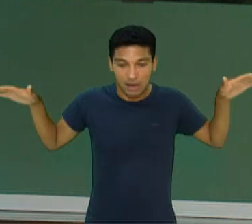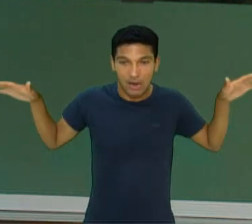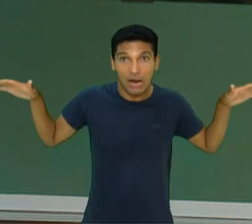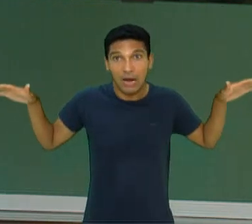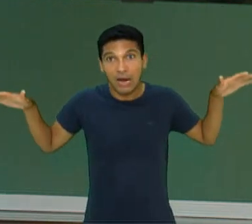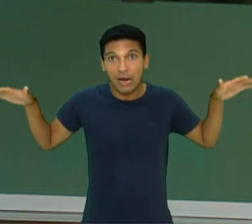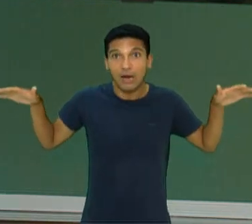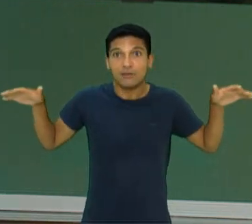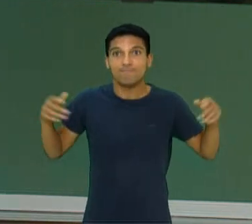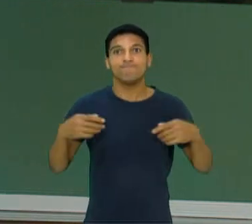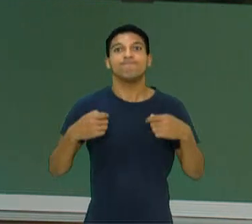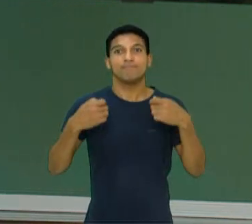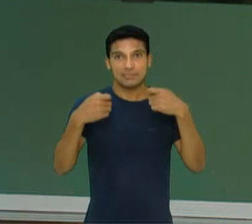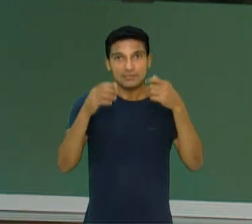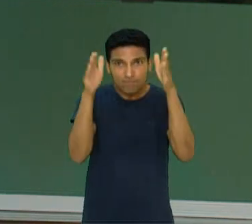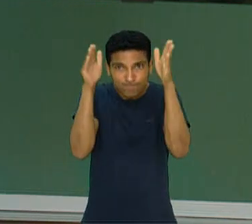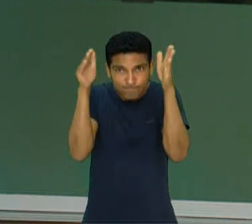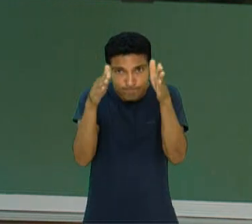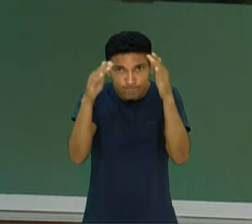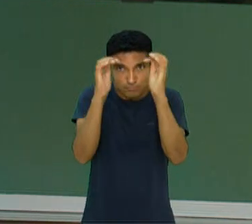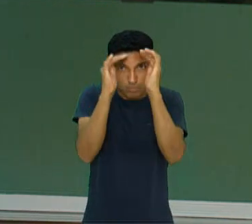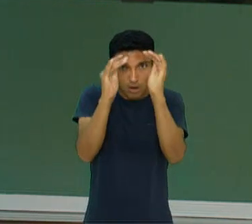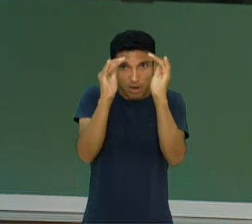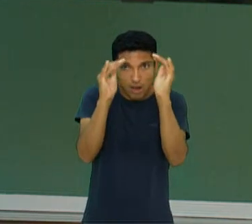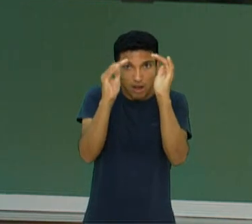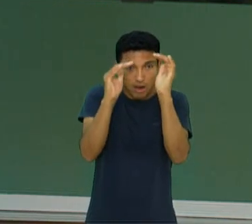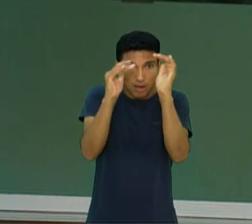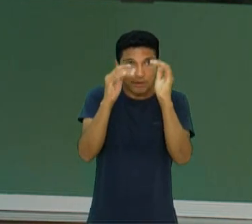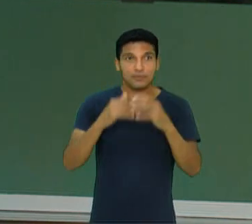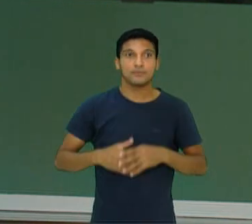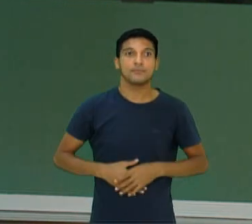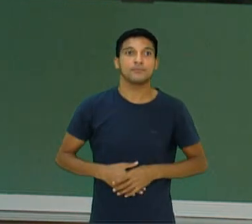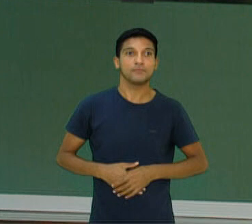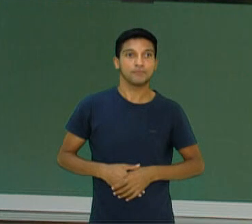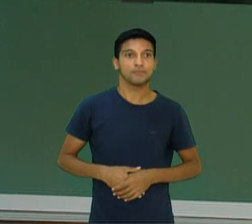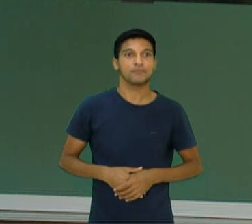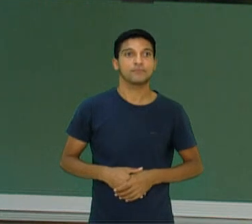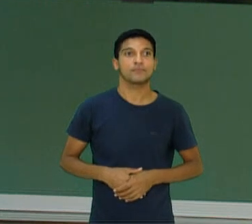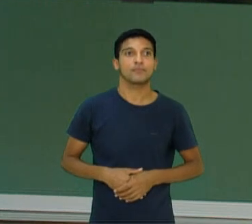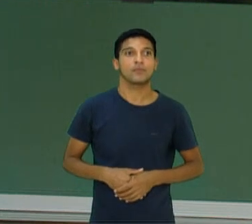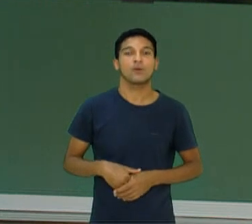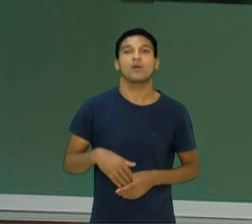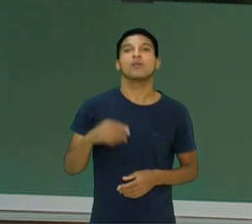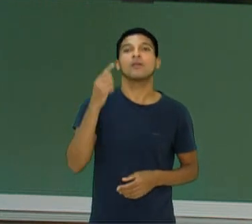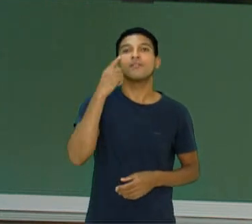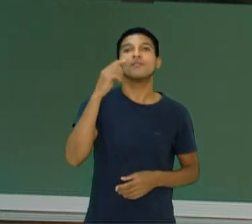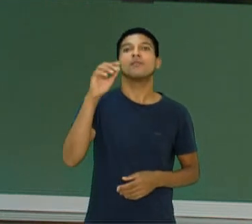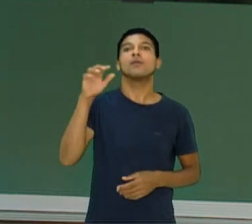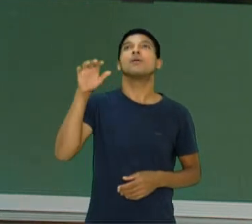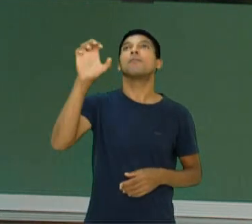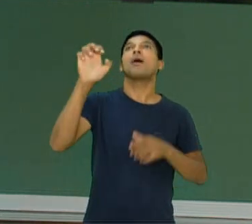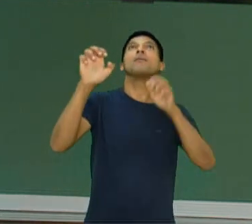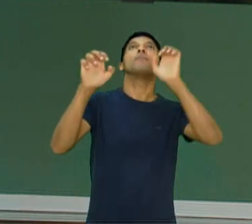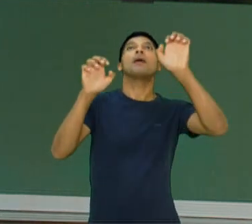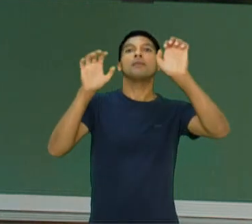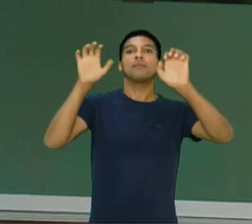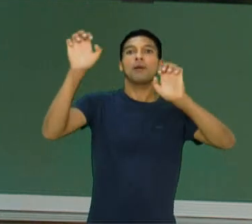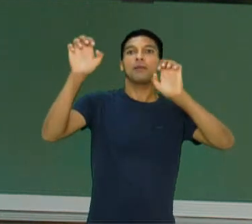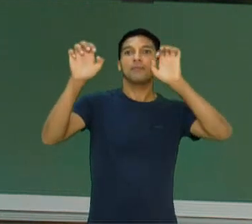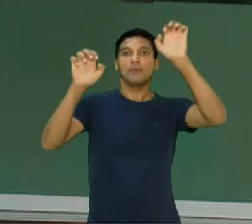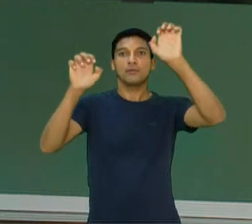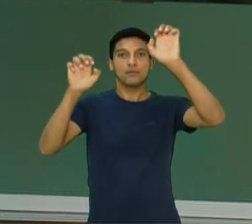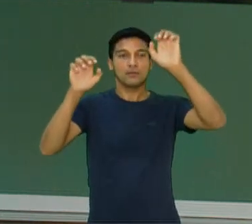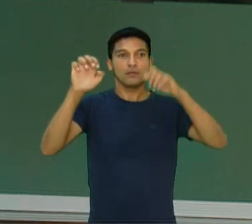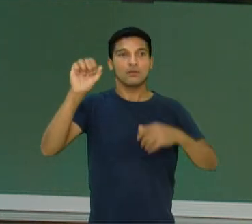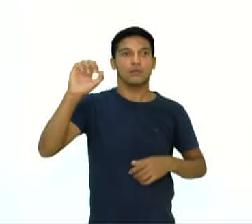escalada esportiva, né, também muitos de nós já conhecemos aquela, ou ouvimos falar daquelas